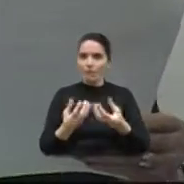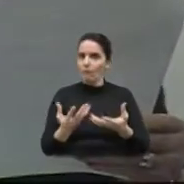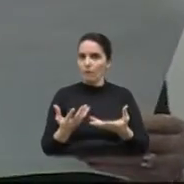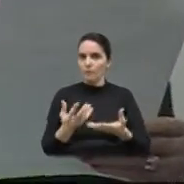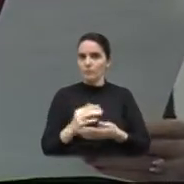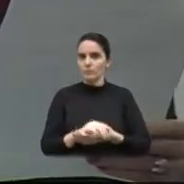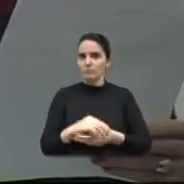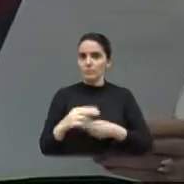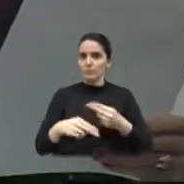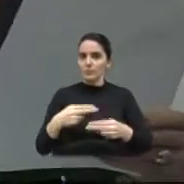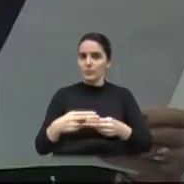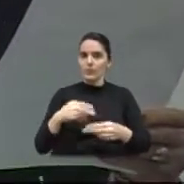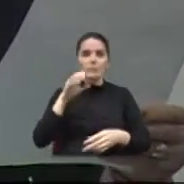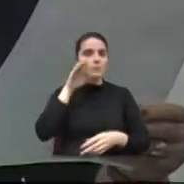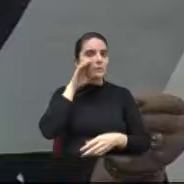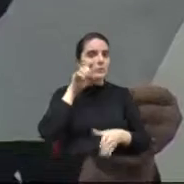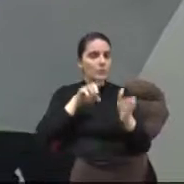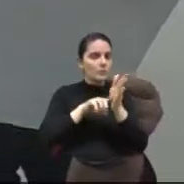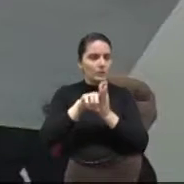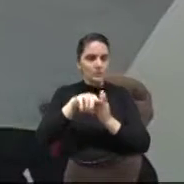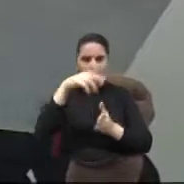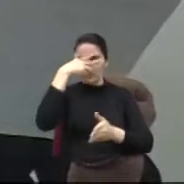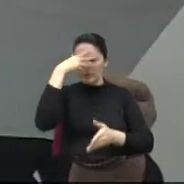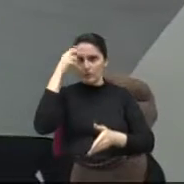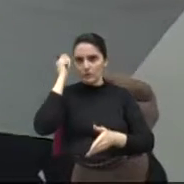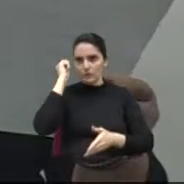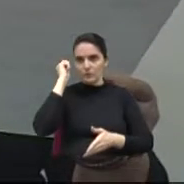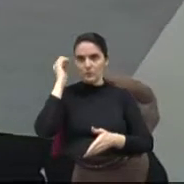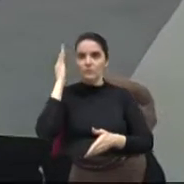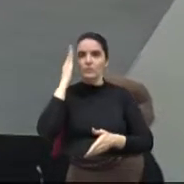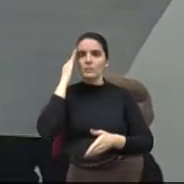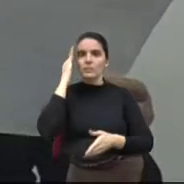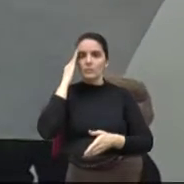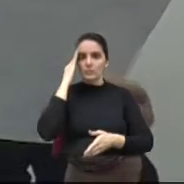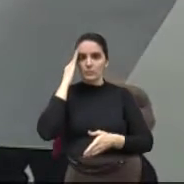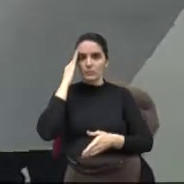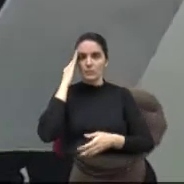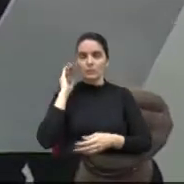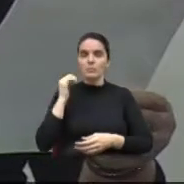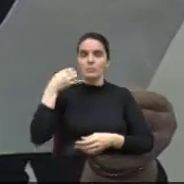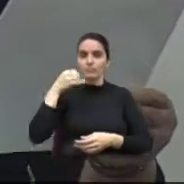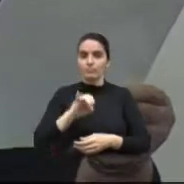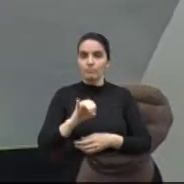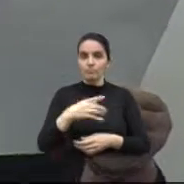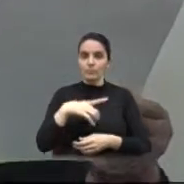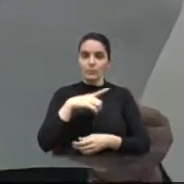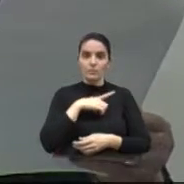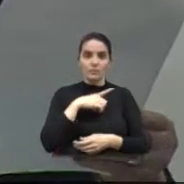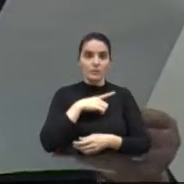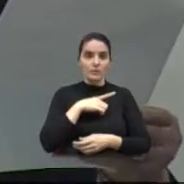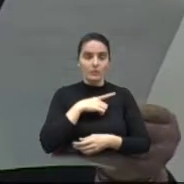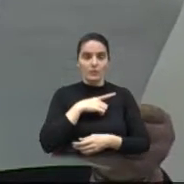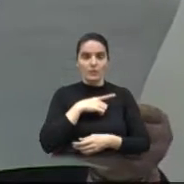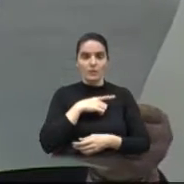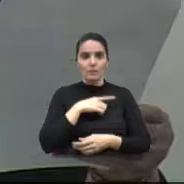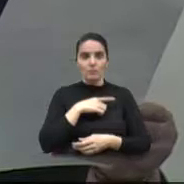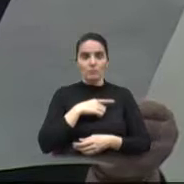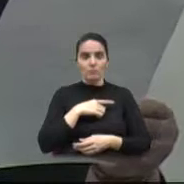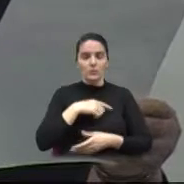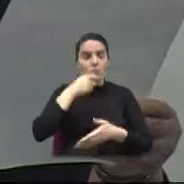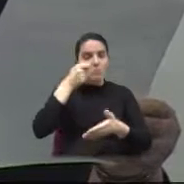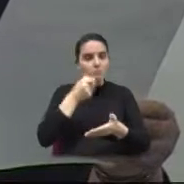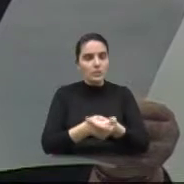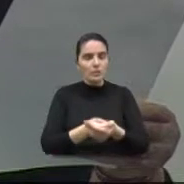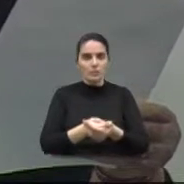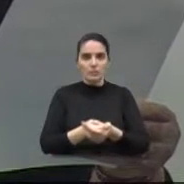esse motivo, solicitei essas informações a fim de saber se existe a exigência e a